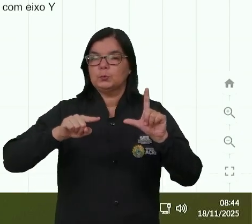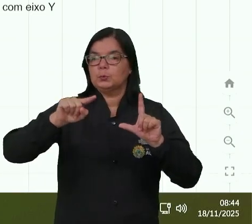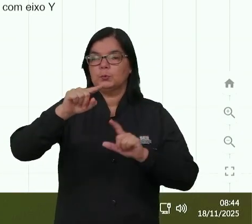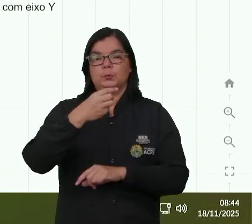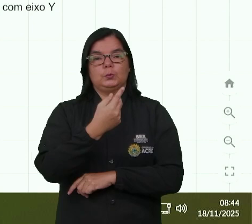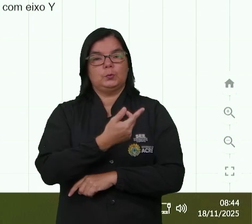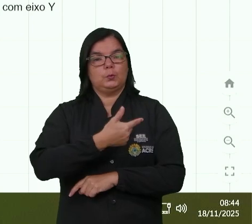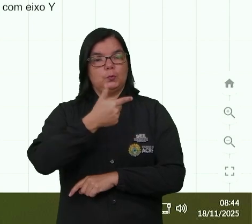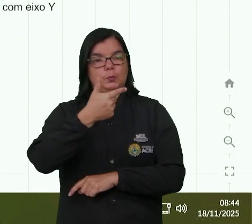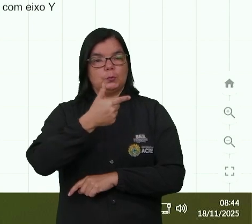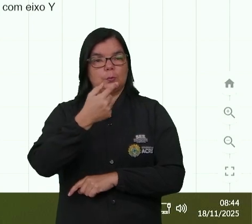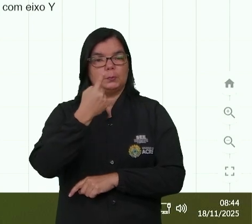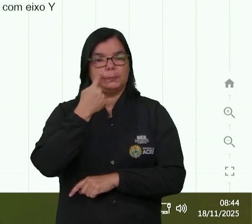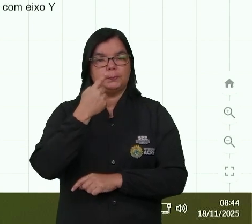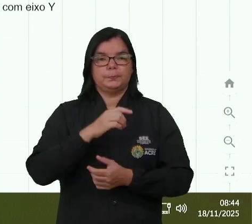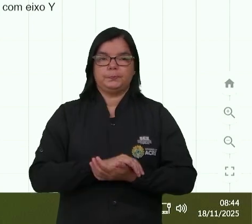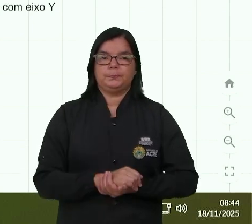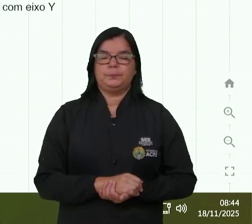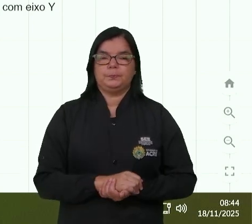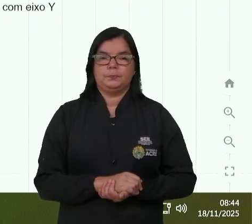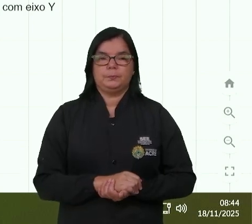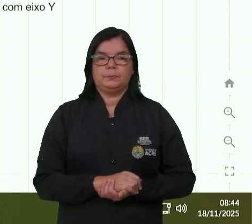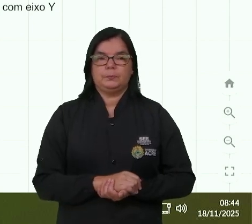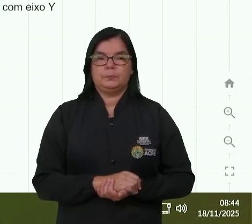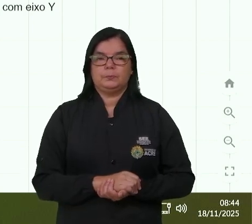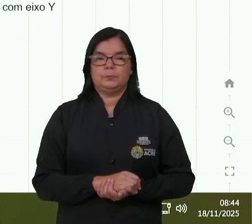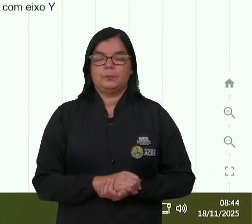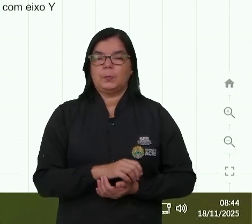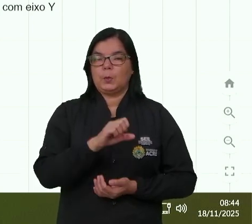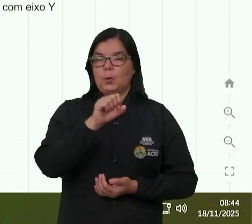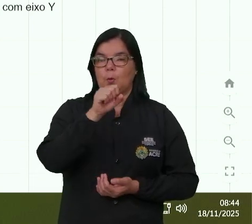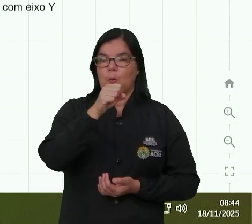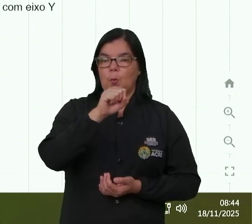quiser saber, ela é essa aqui, ó.